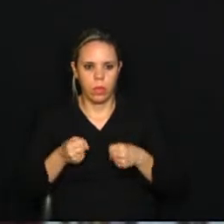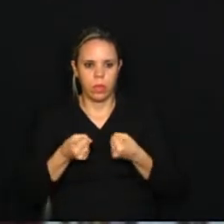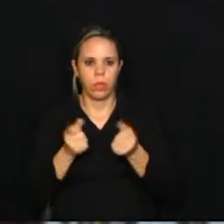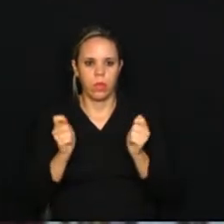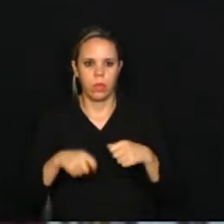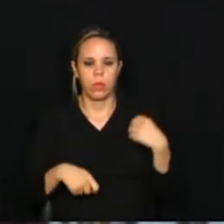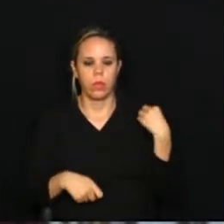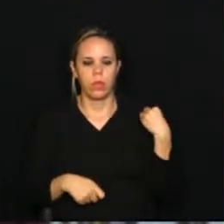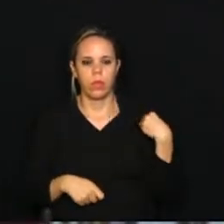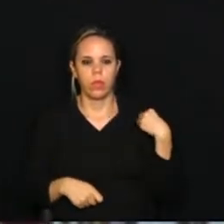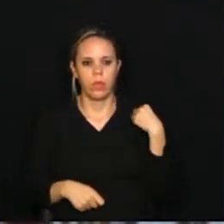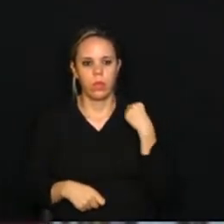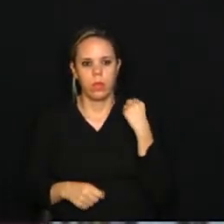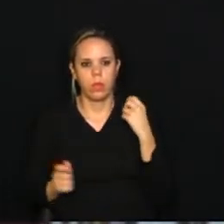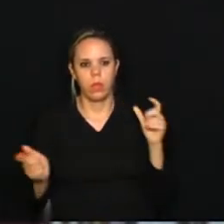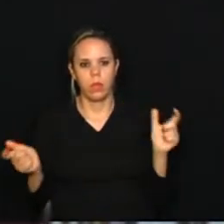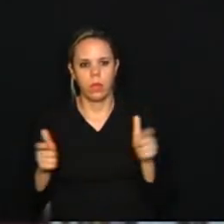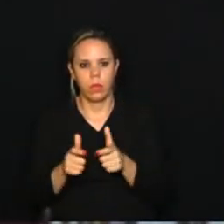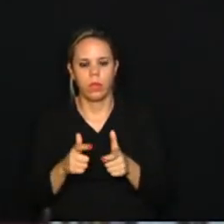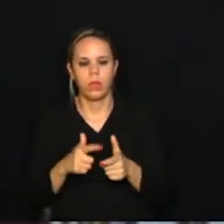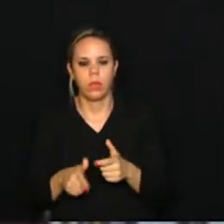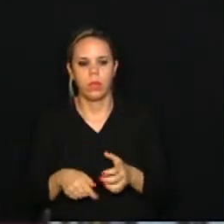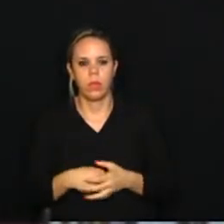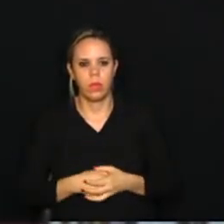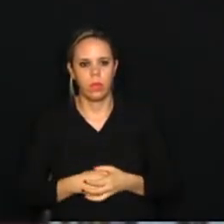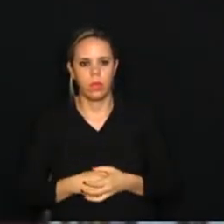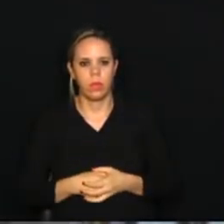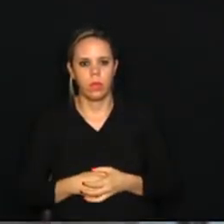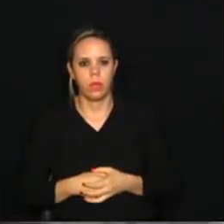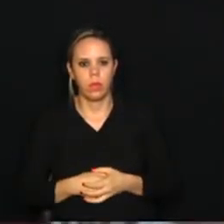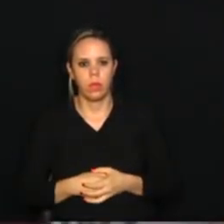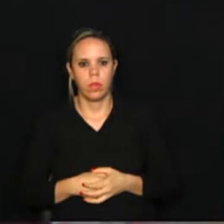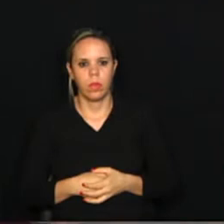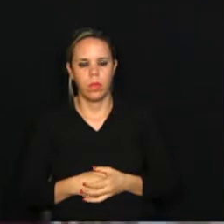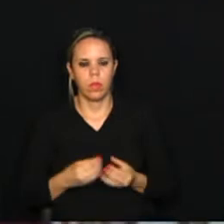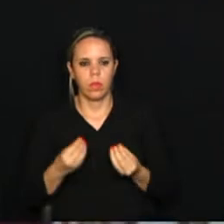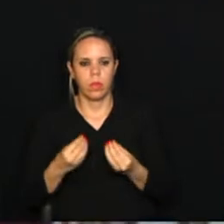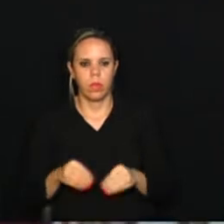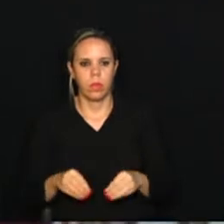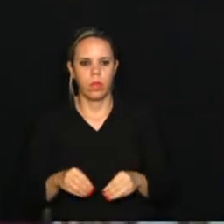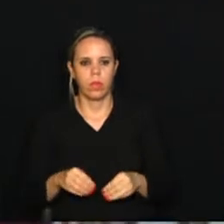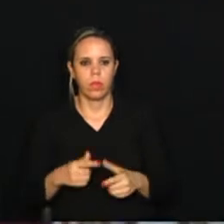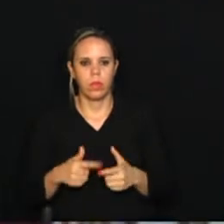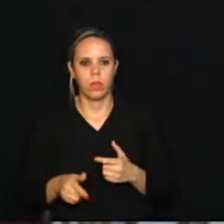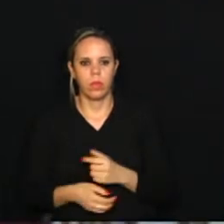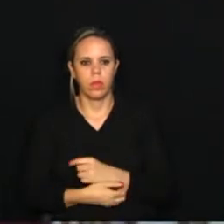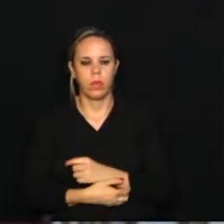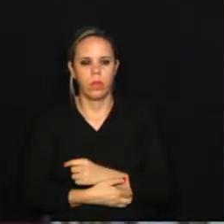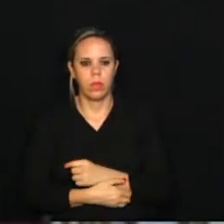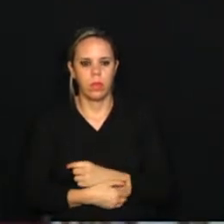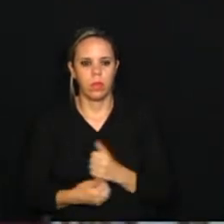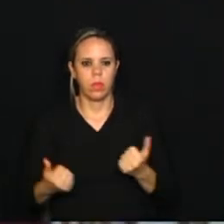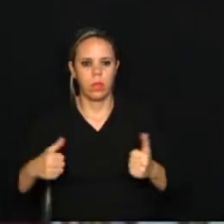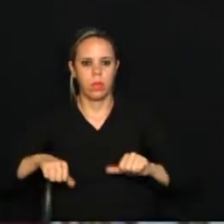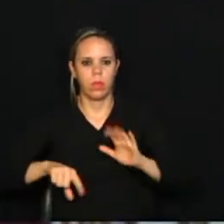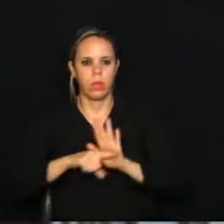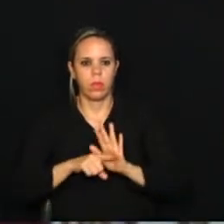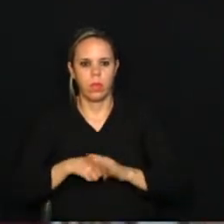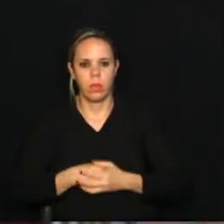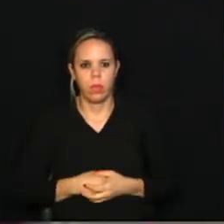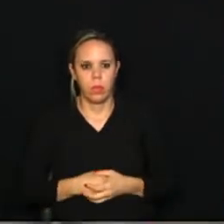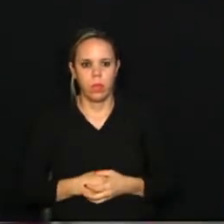possível para minimizar esse impacto negativo,